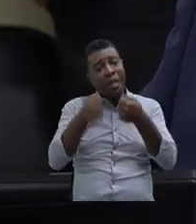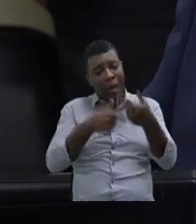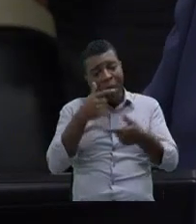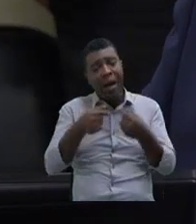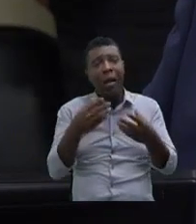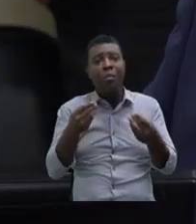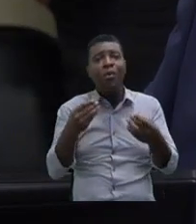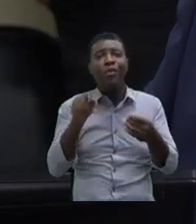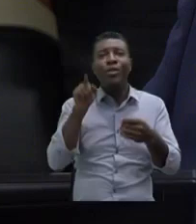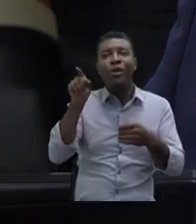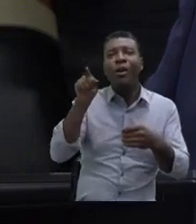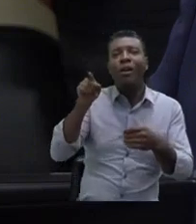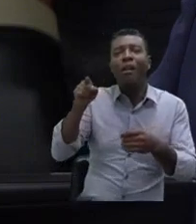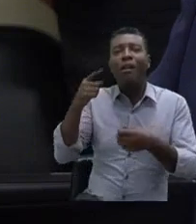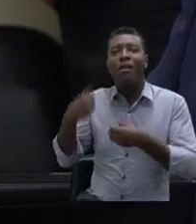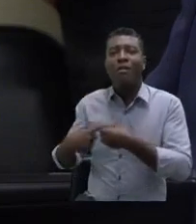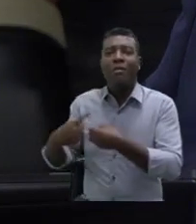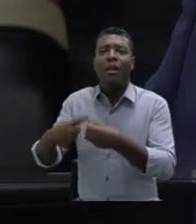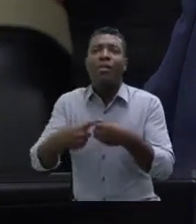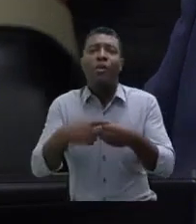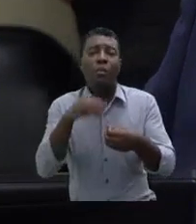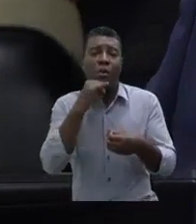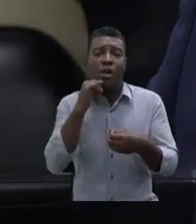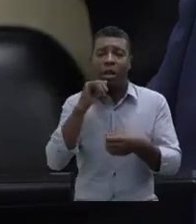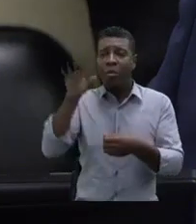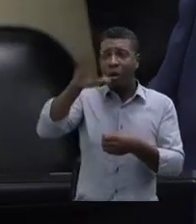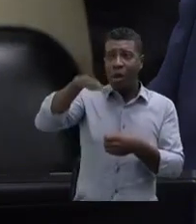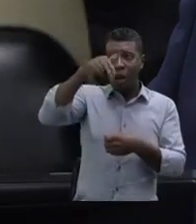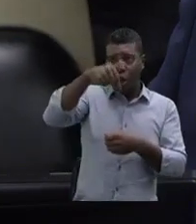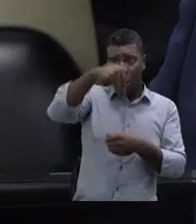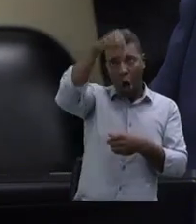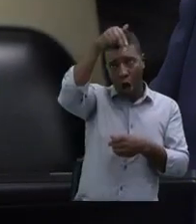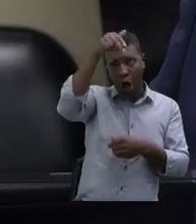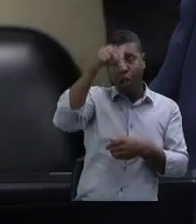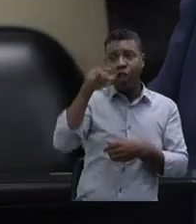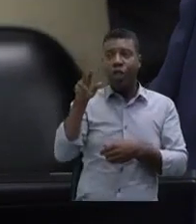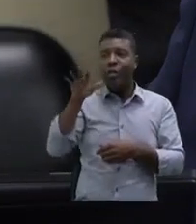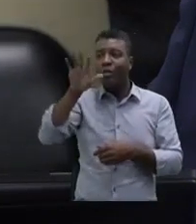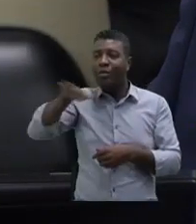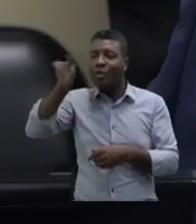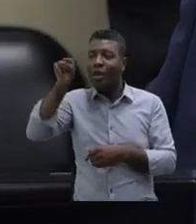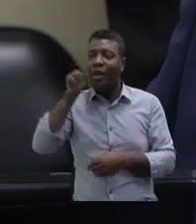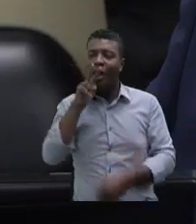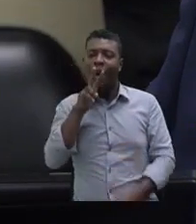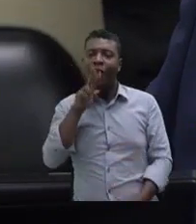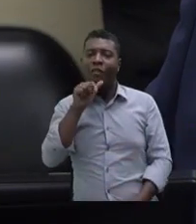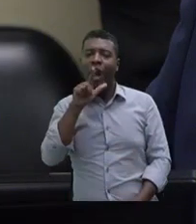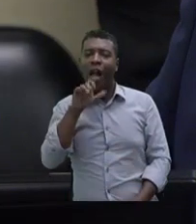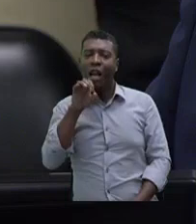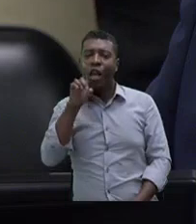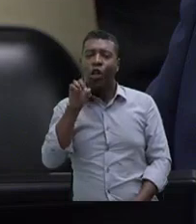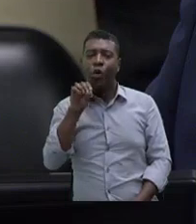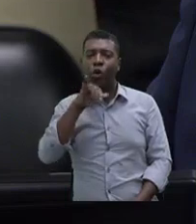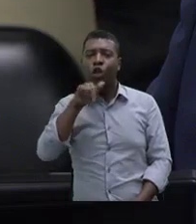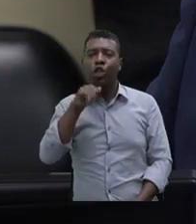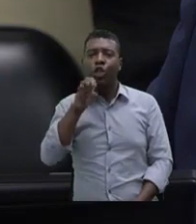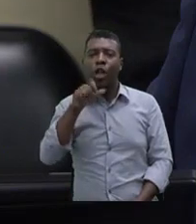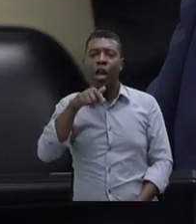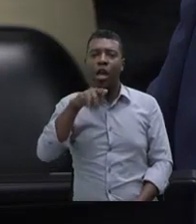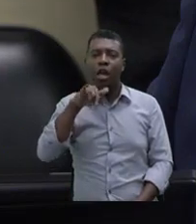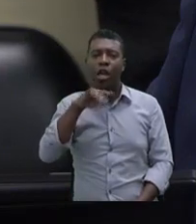nosso interior, né? Nós temos o Vale de Jequitinhonha e o Norte de Minas, que tem um potencial turístico maravilhoso. Eu acho que ainda a gente tem